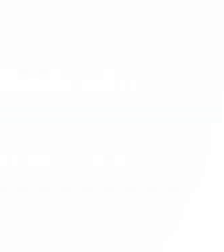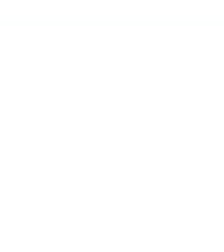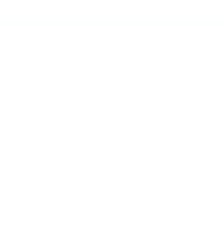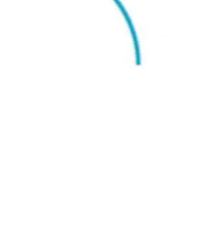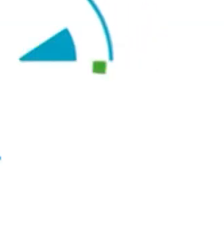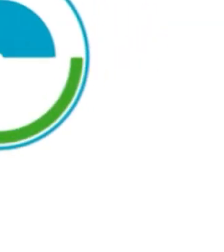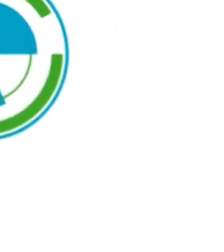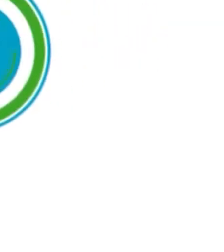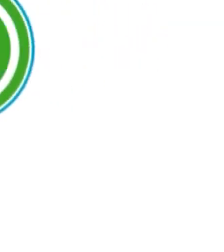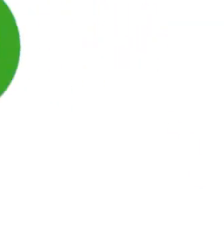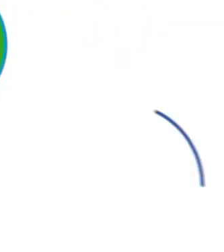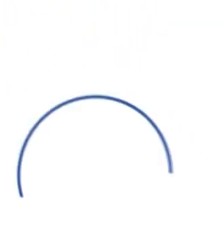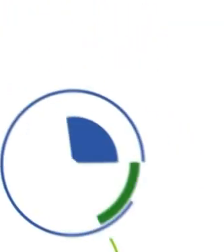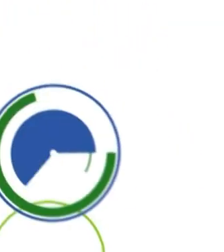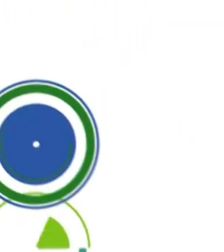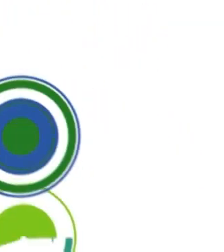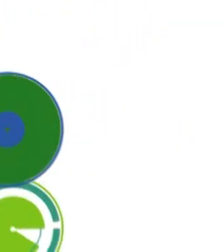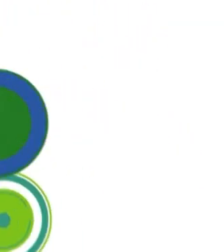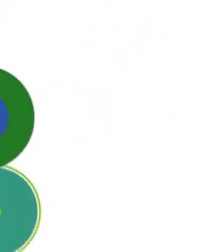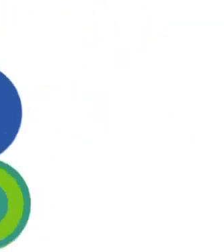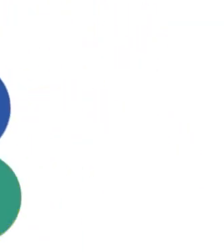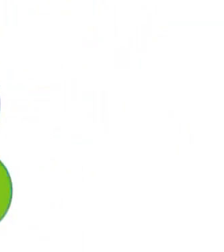E aí